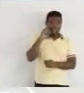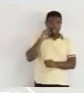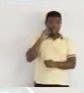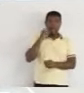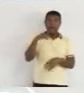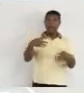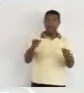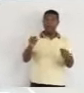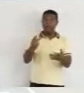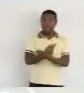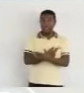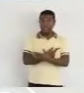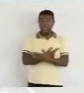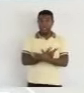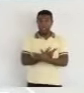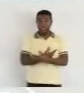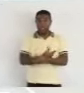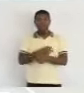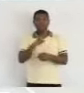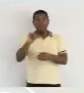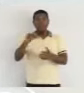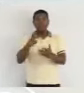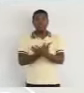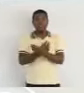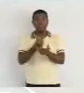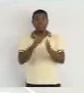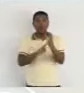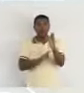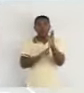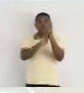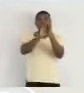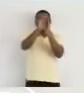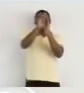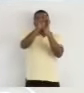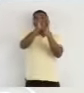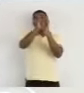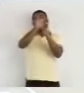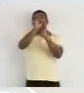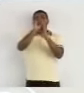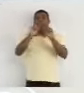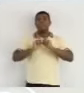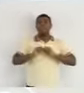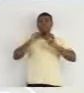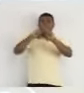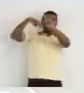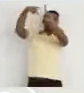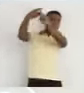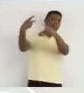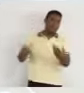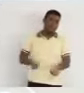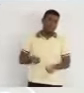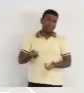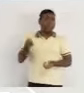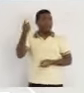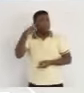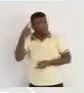pico. Então, eu gostaria de fazer uma convocação ao cidadão, né, que pense seriamente se é preciso sair